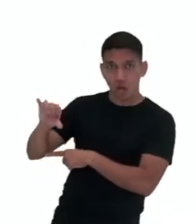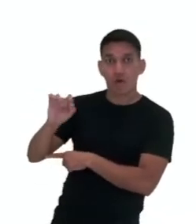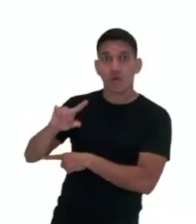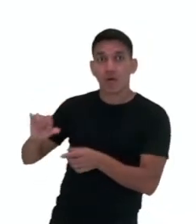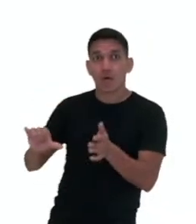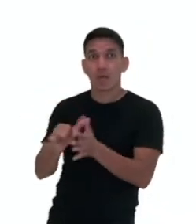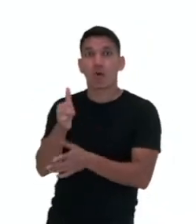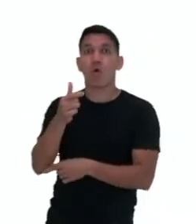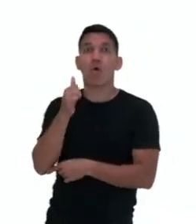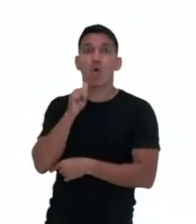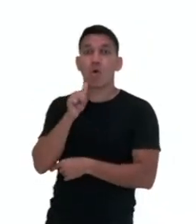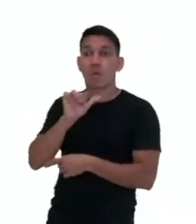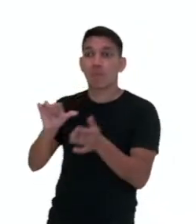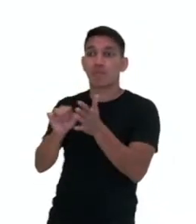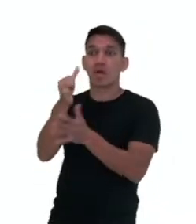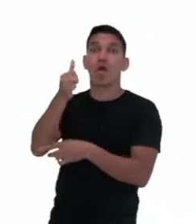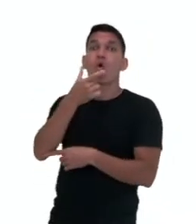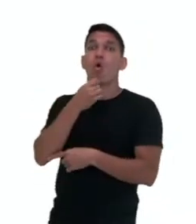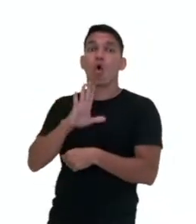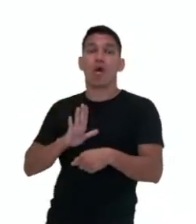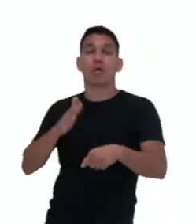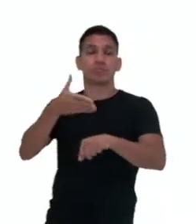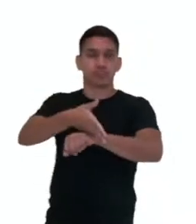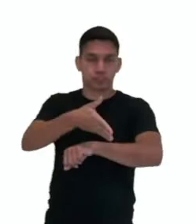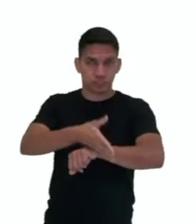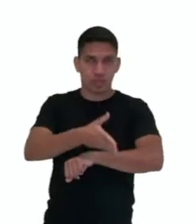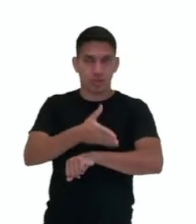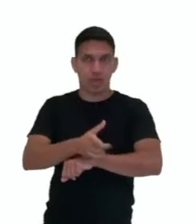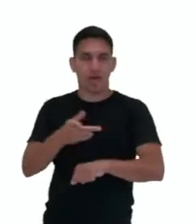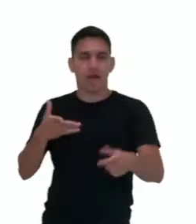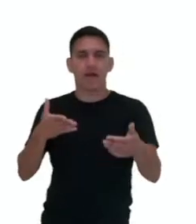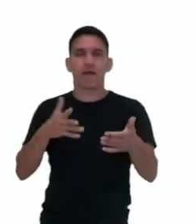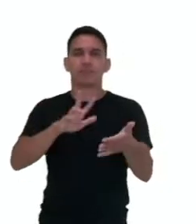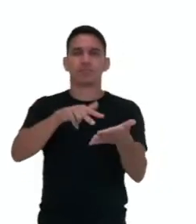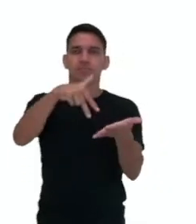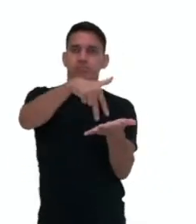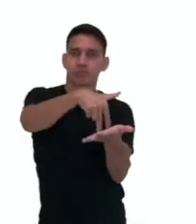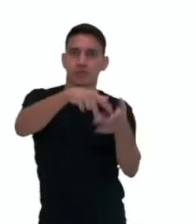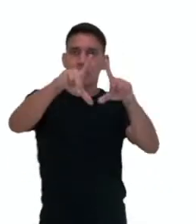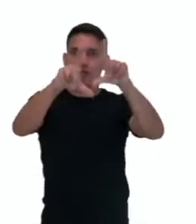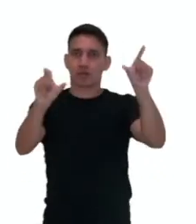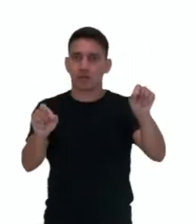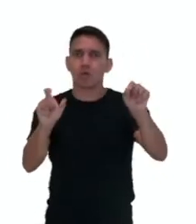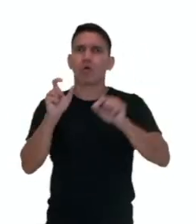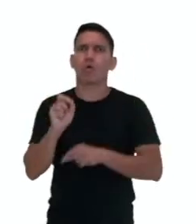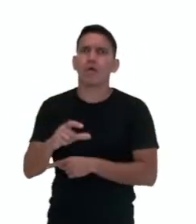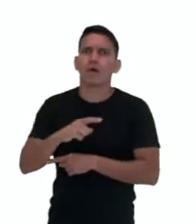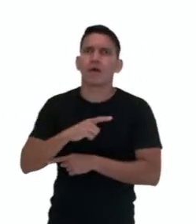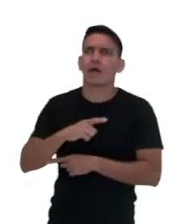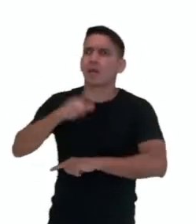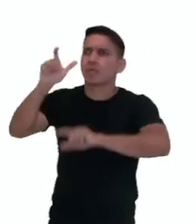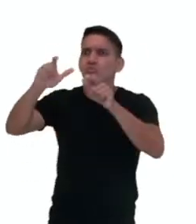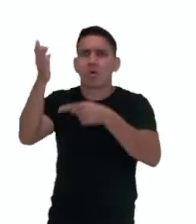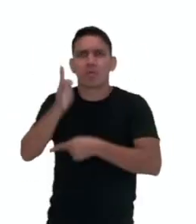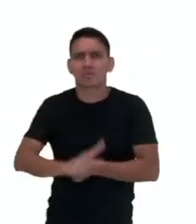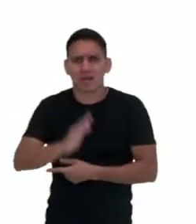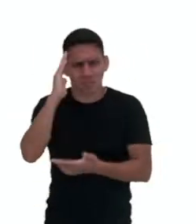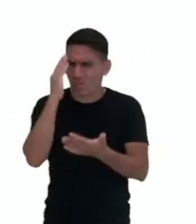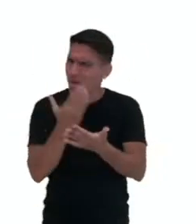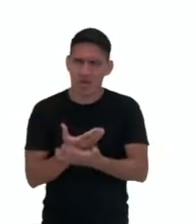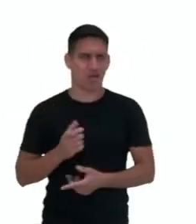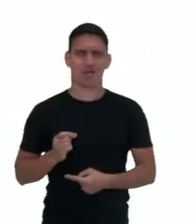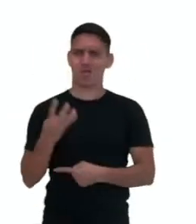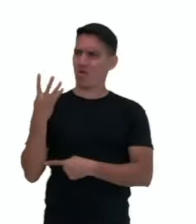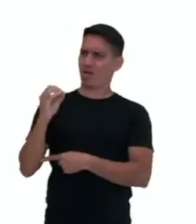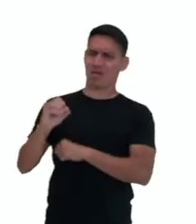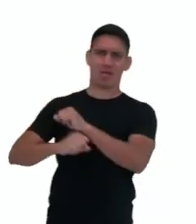a pisar na Lua. Brasileiros não acreditam, 40 anos depois, que o homem foi à Lua. Os